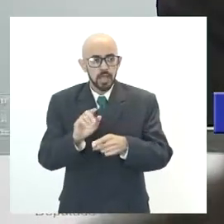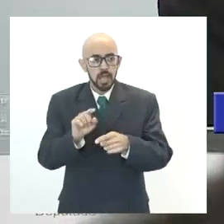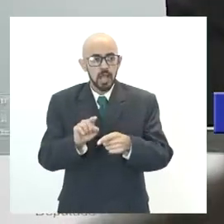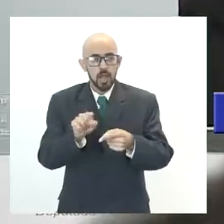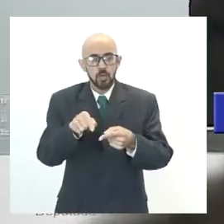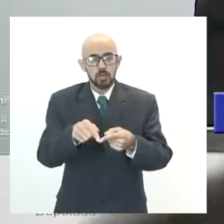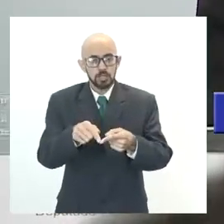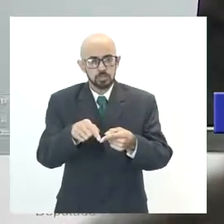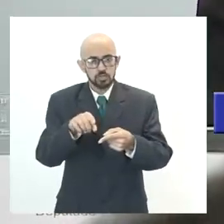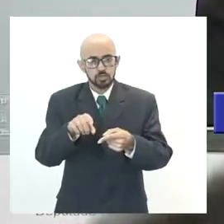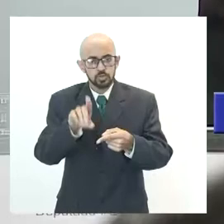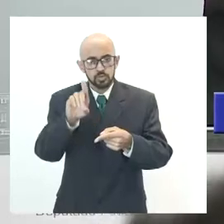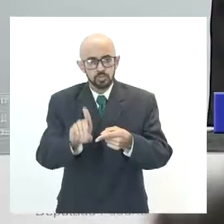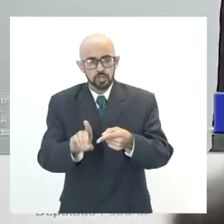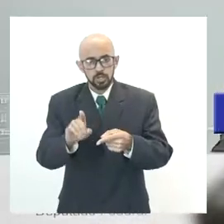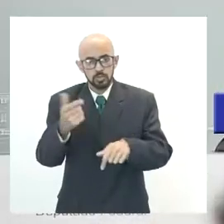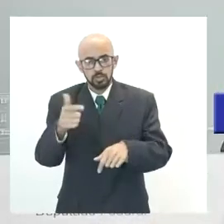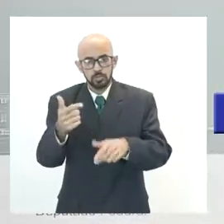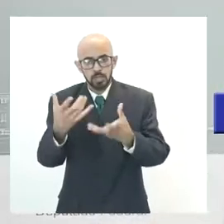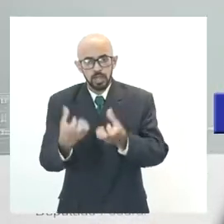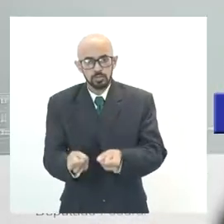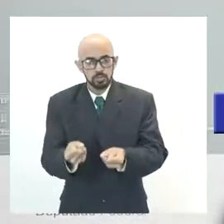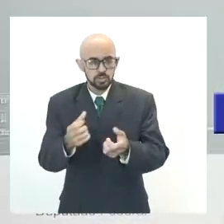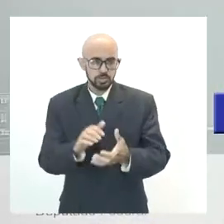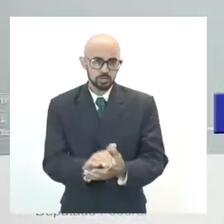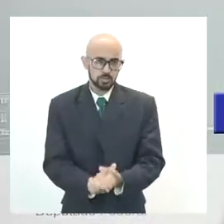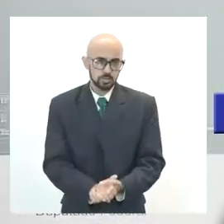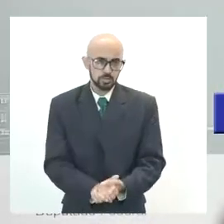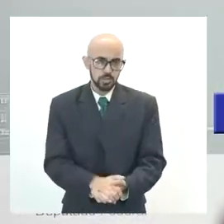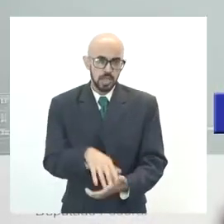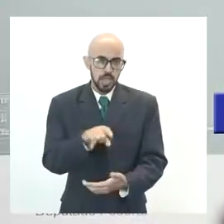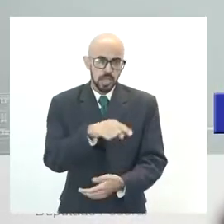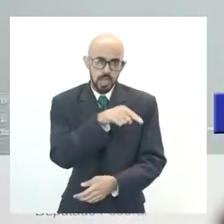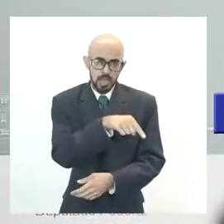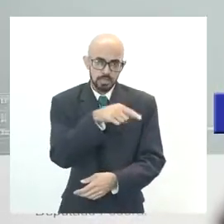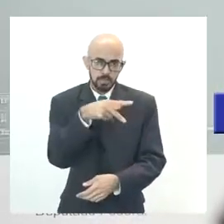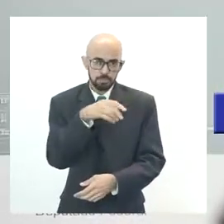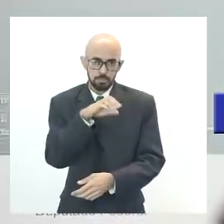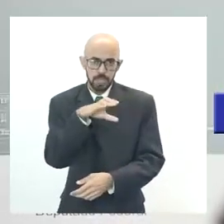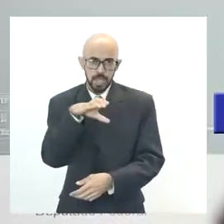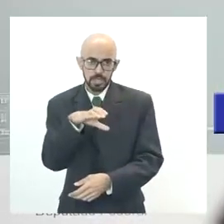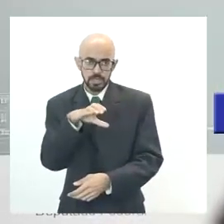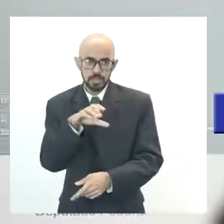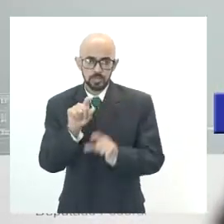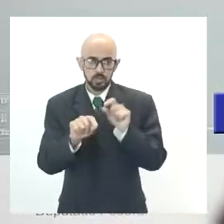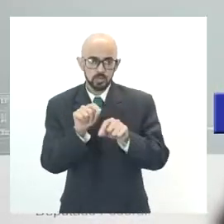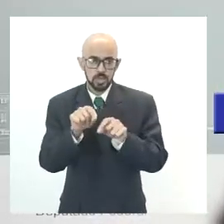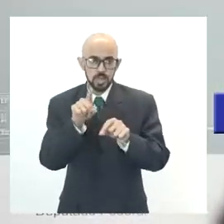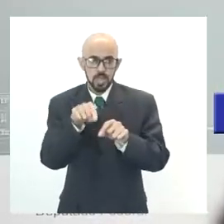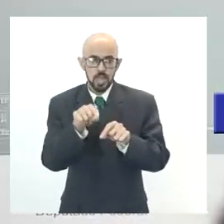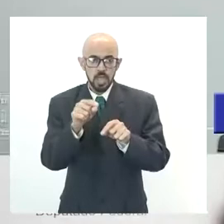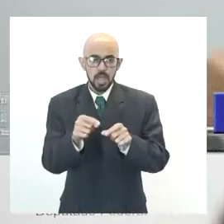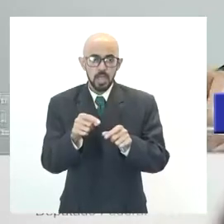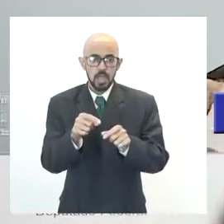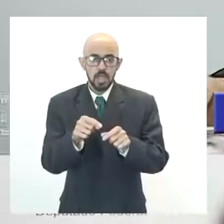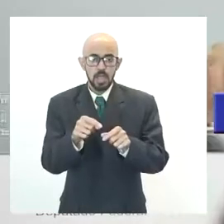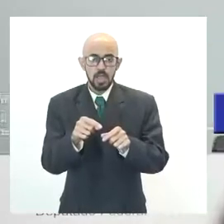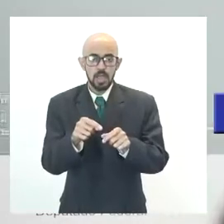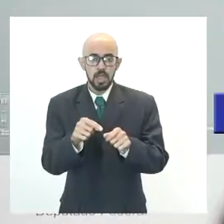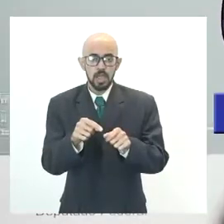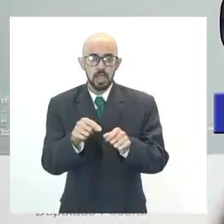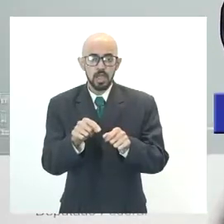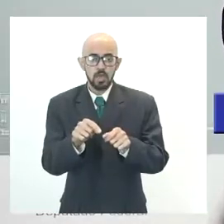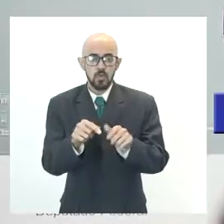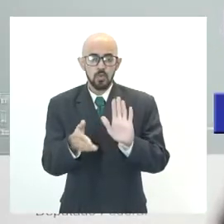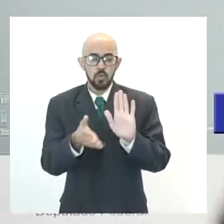adquirimos esta PEC então o afirmação é que o